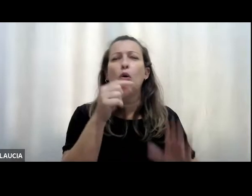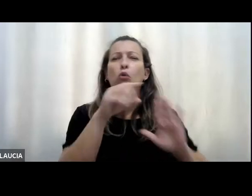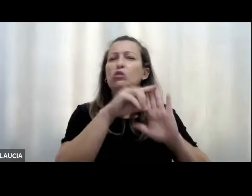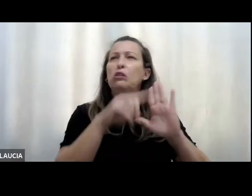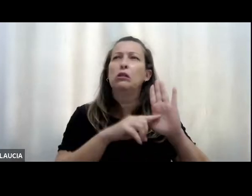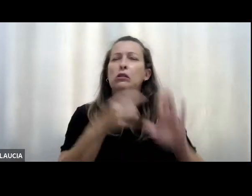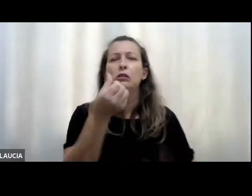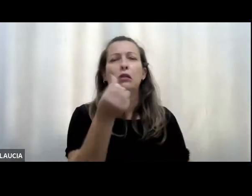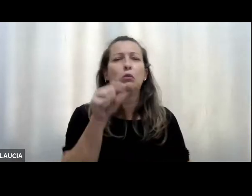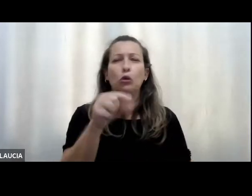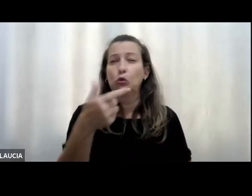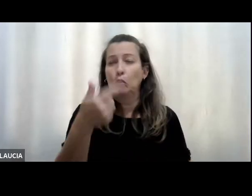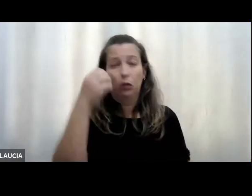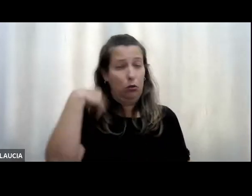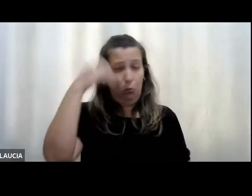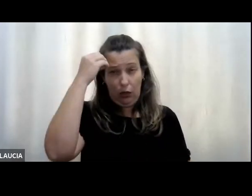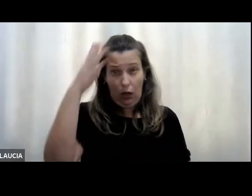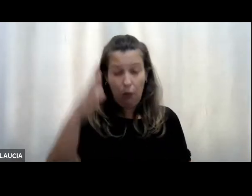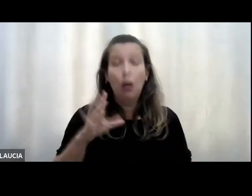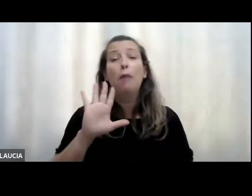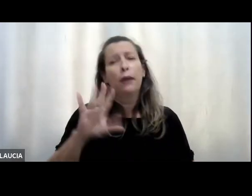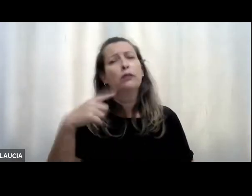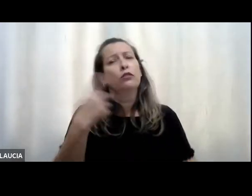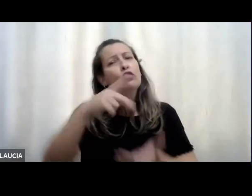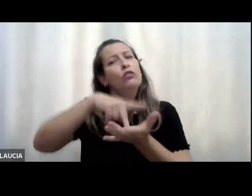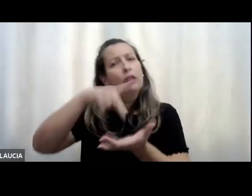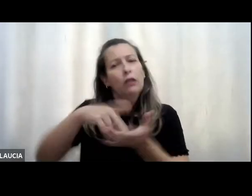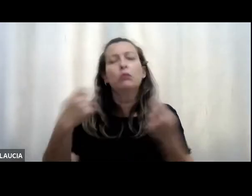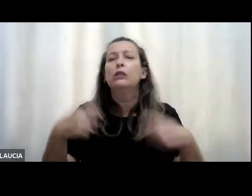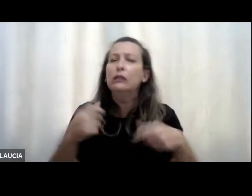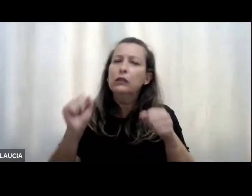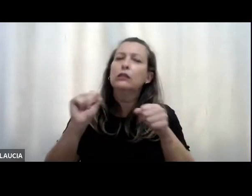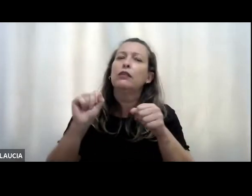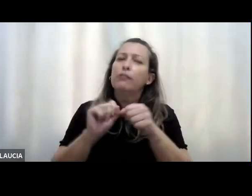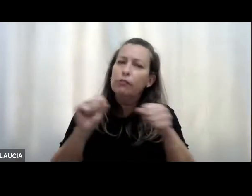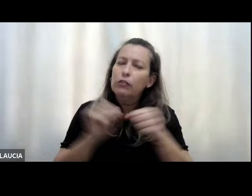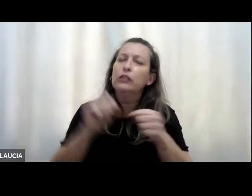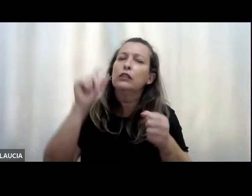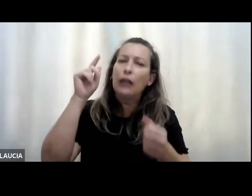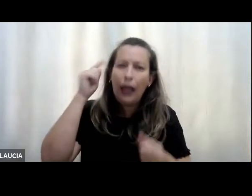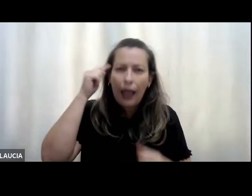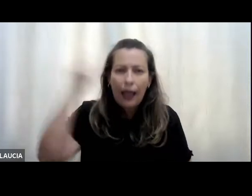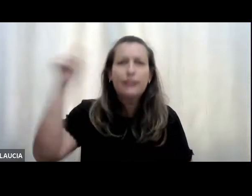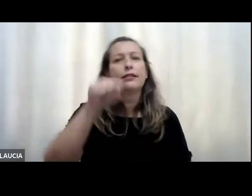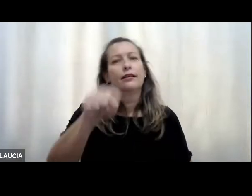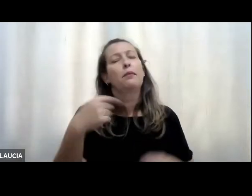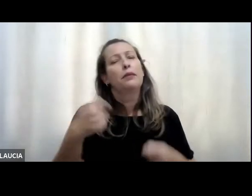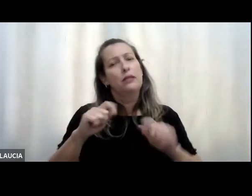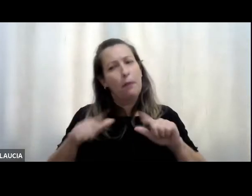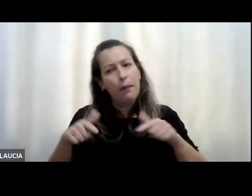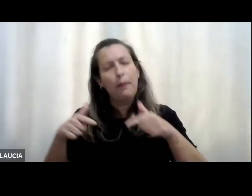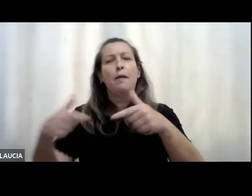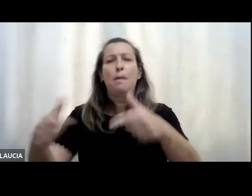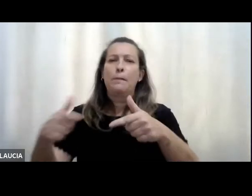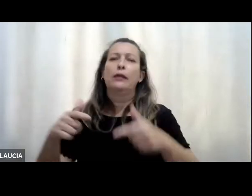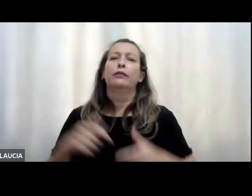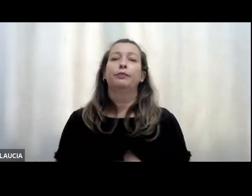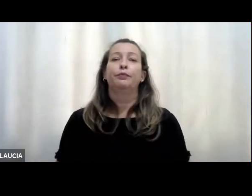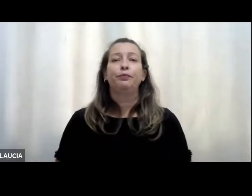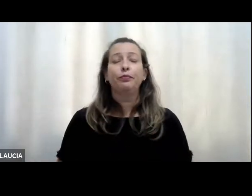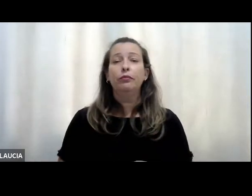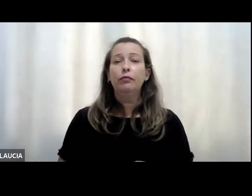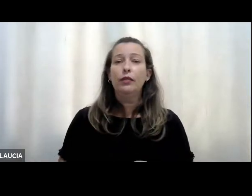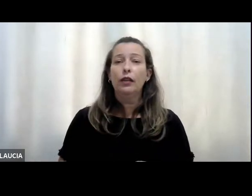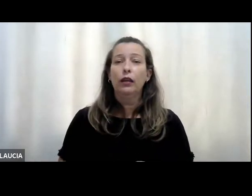gente precisa, de fato, concretizar essa ideia. A gente precisa, de fato, levar isso às últimas consequências.